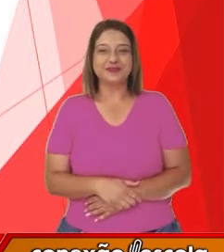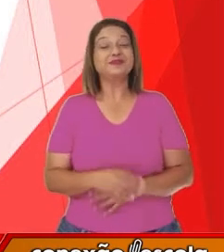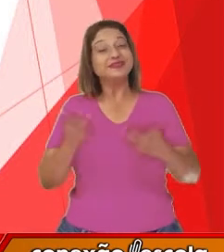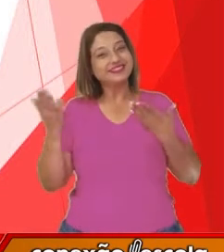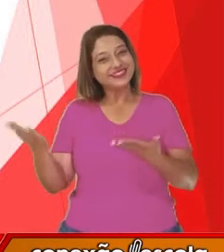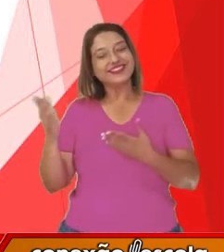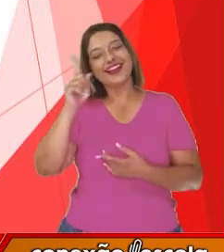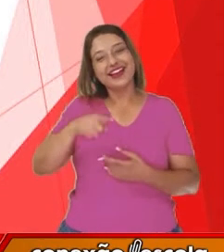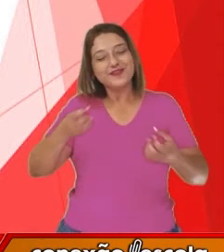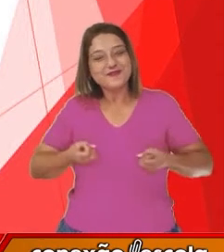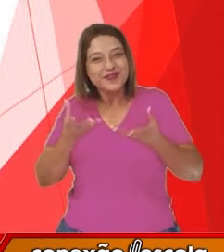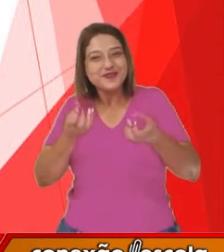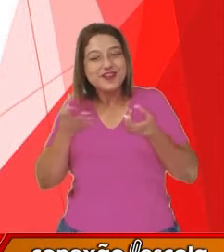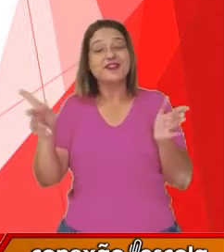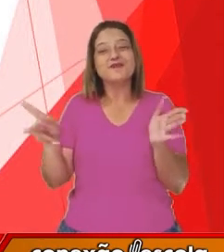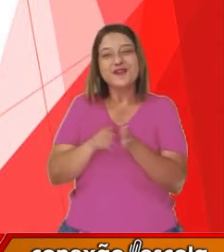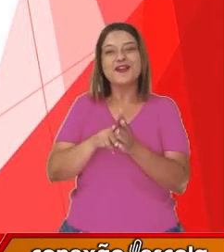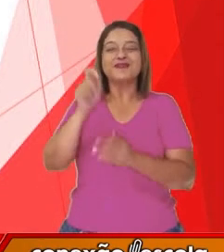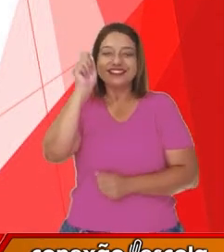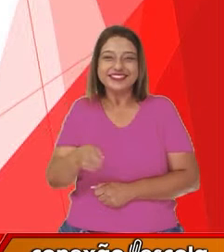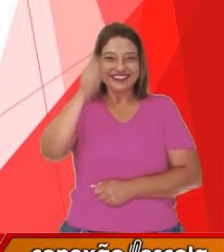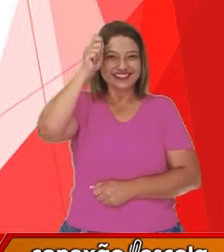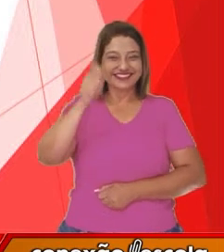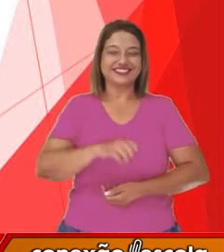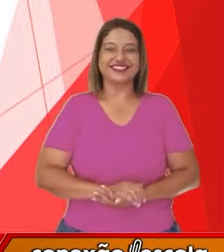Este é o meu leilão.